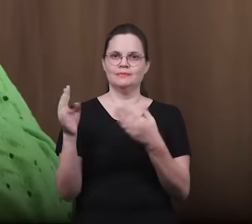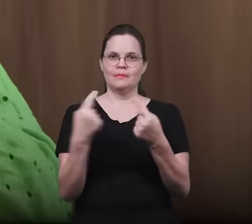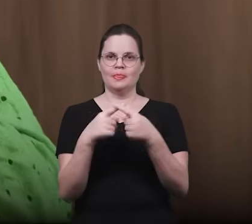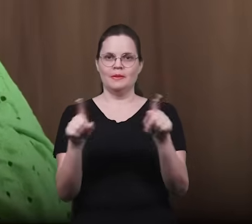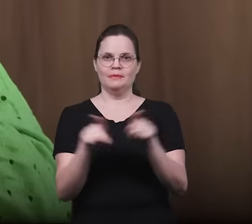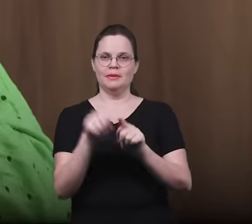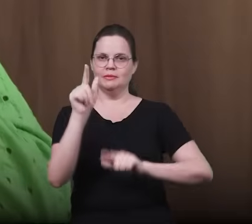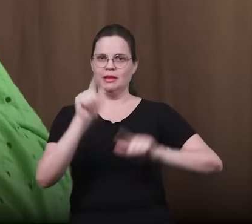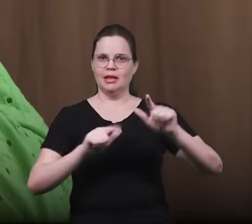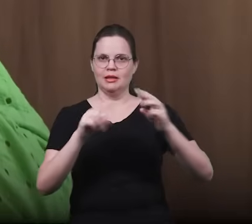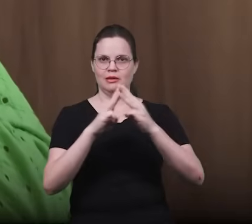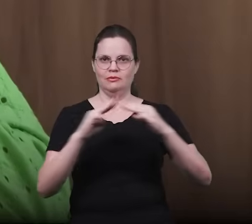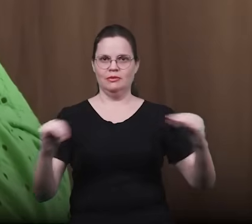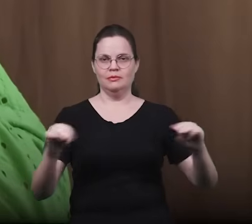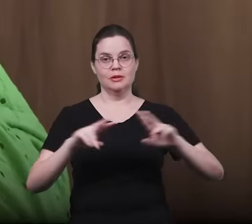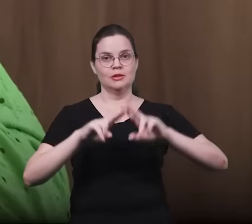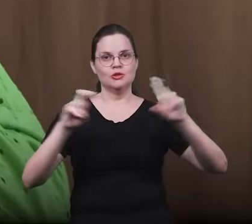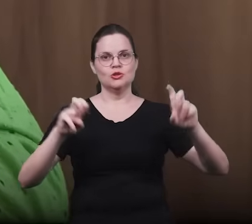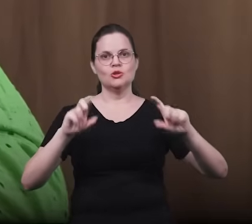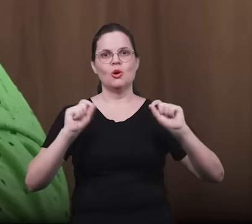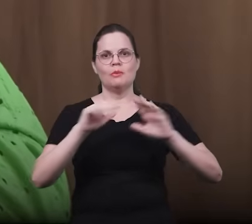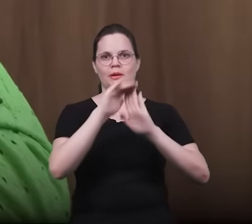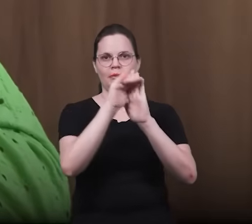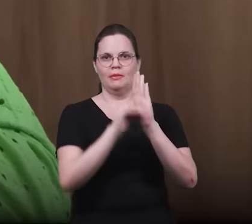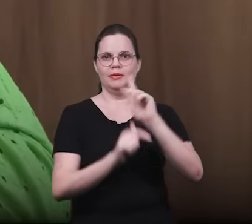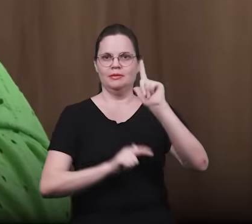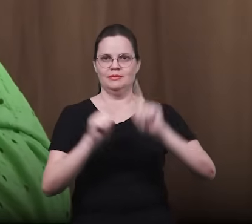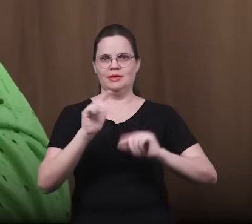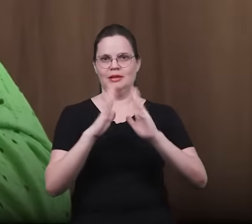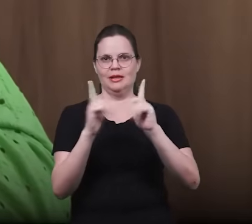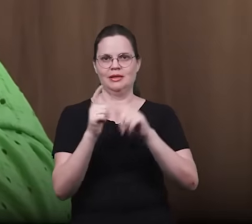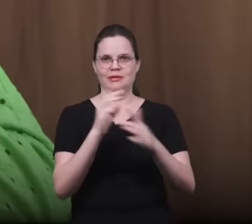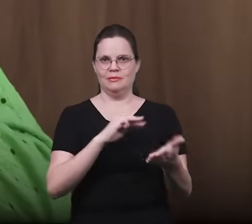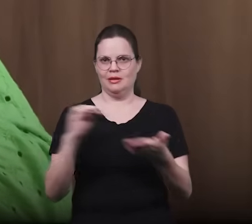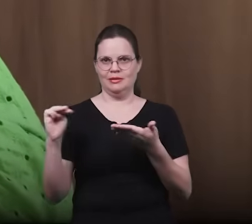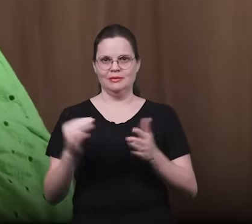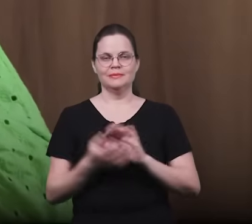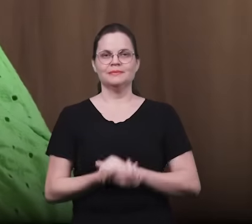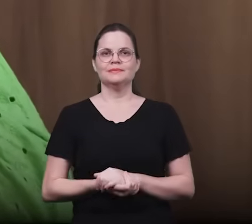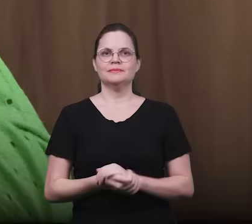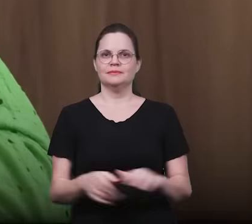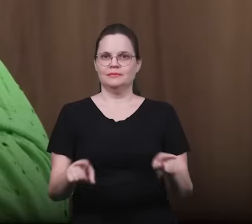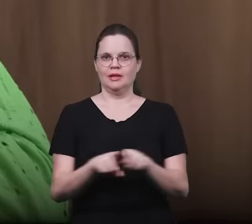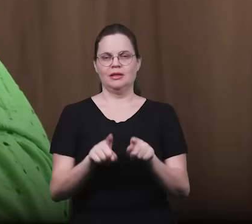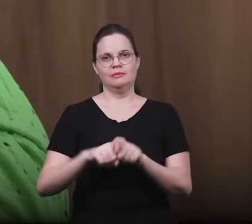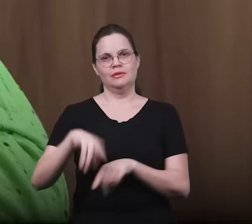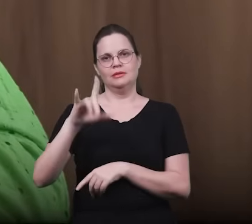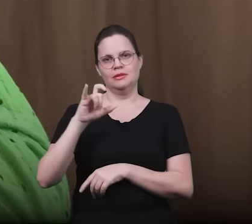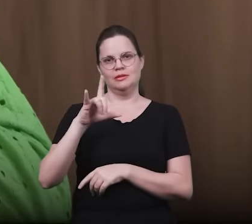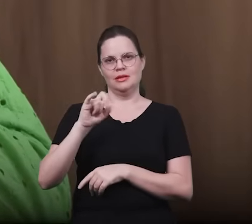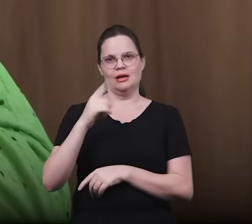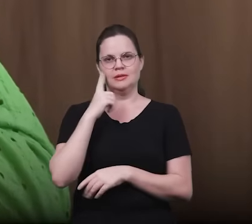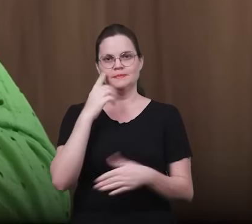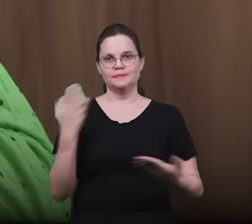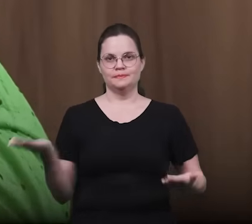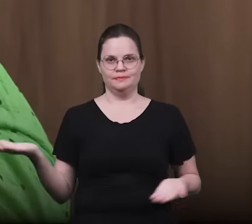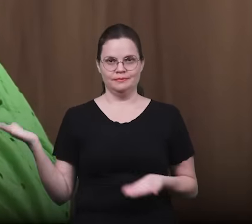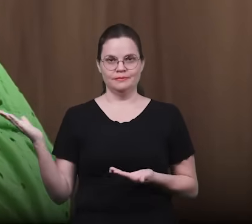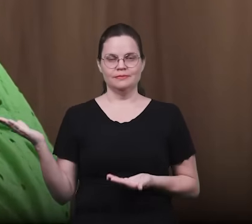na TV, sobre as programações da Igreja Cristã Maranata. E também no Instagram,